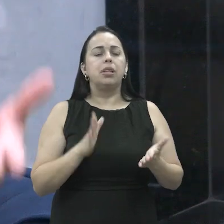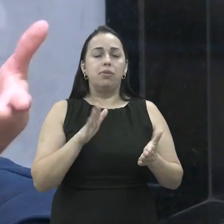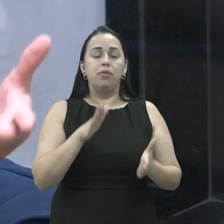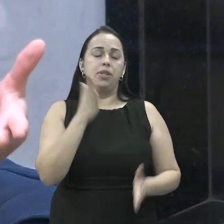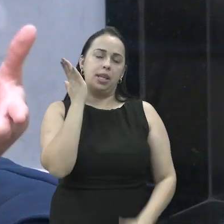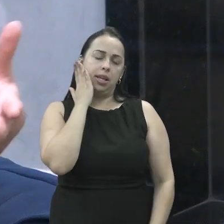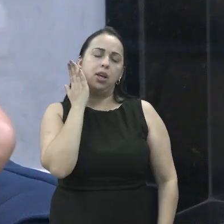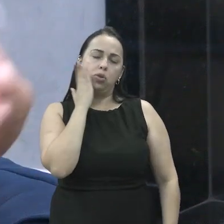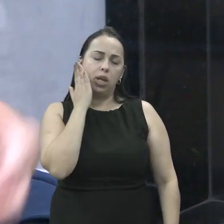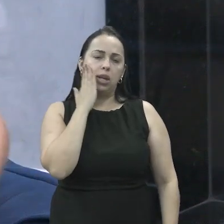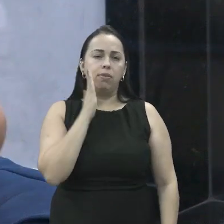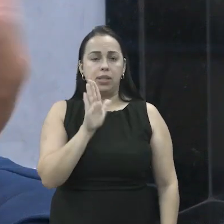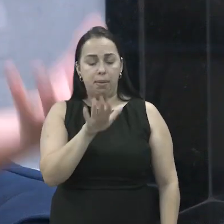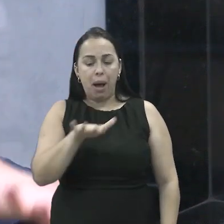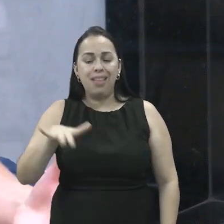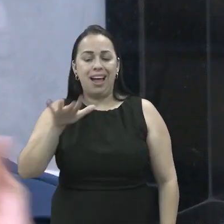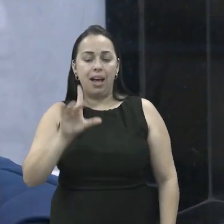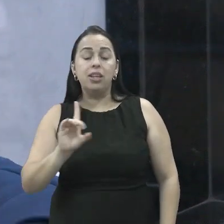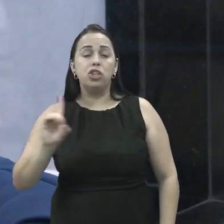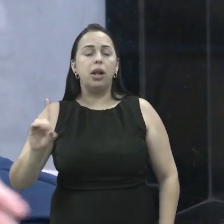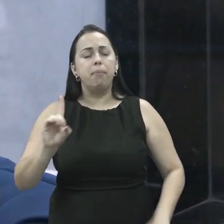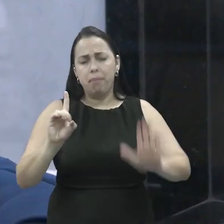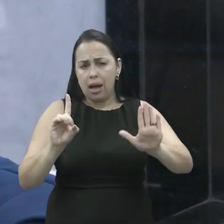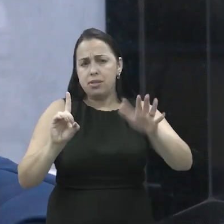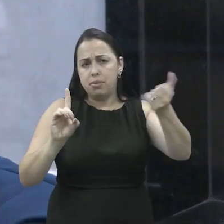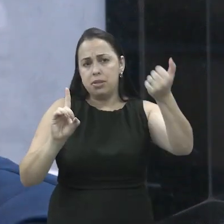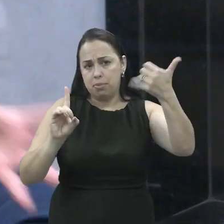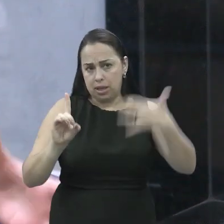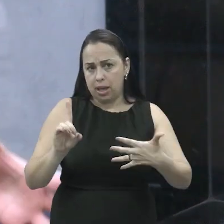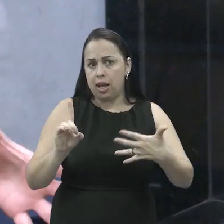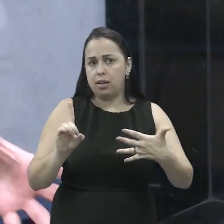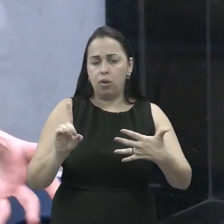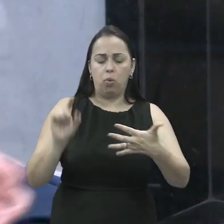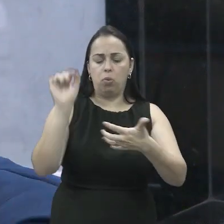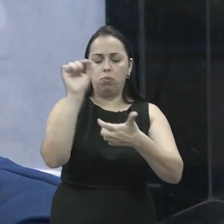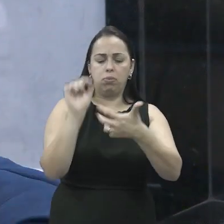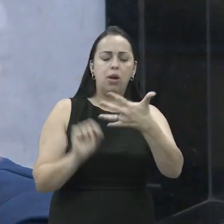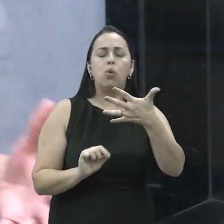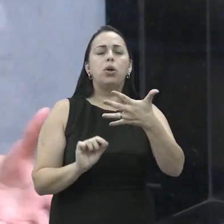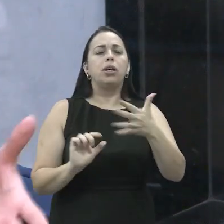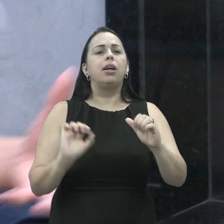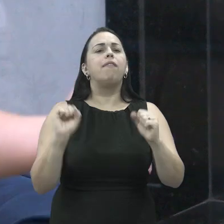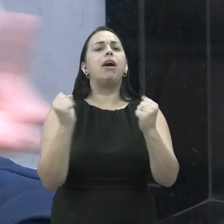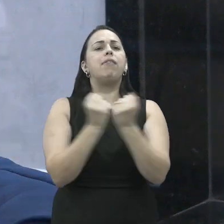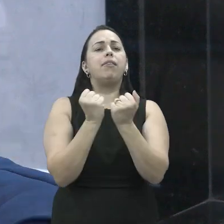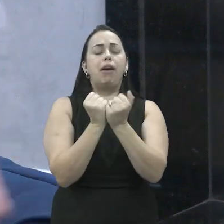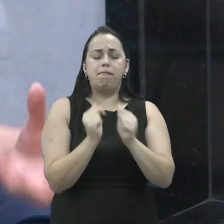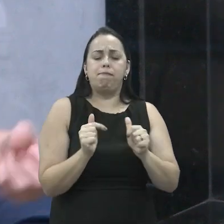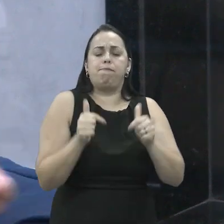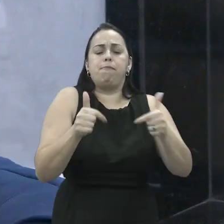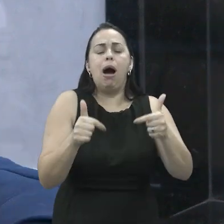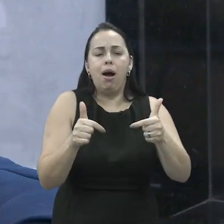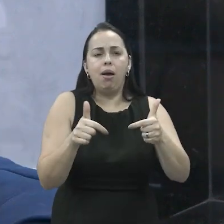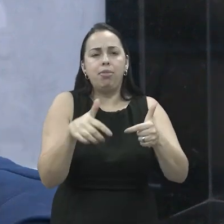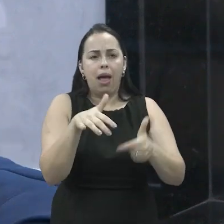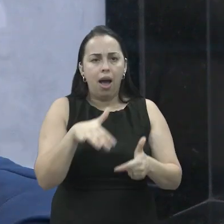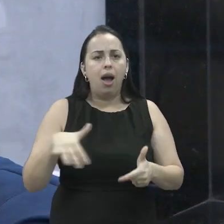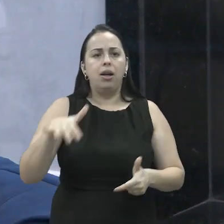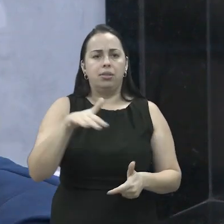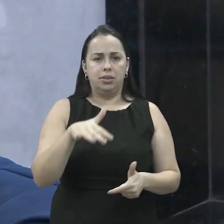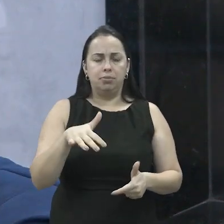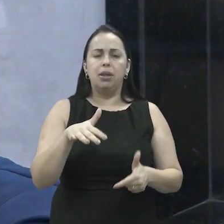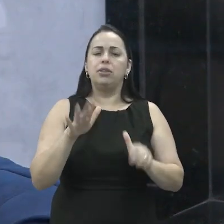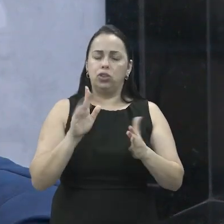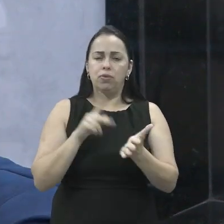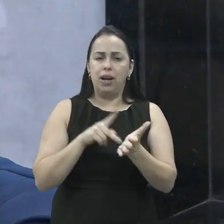mais para o lado da direita, mas queria que o senhor falasse um pouquinho sobre as outras bandeiras que o senhor pretende atuar assim, de